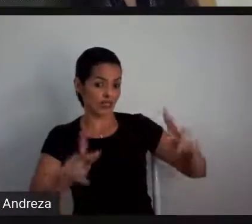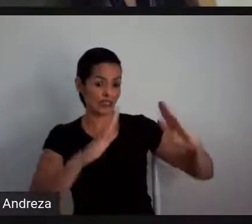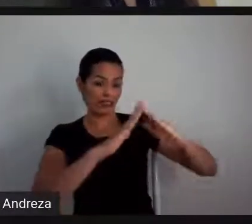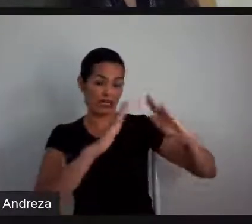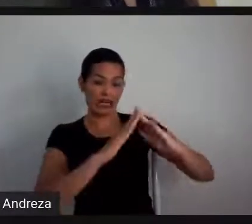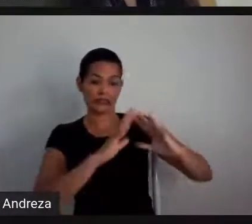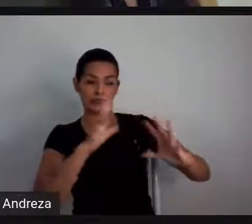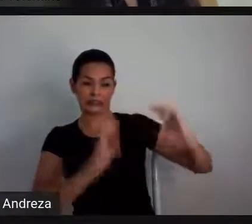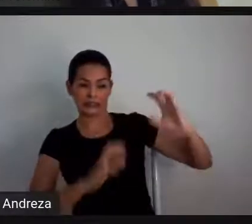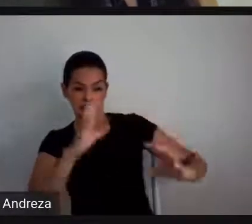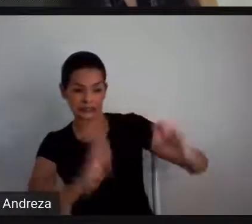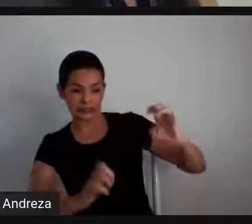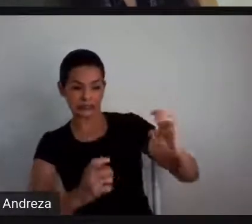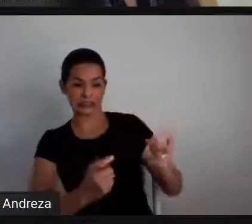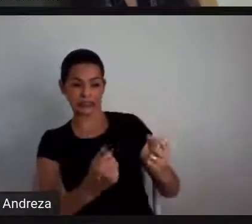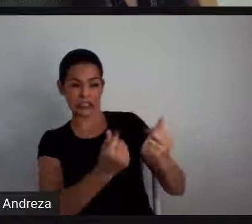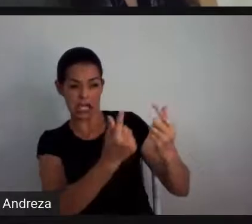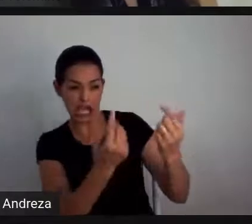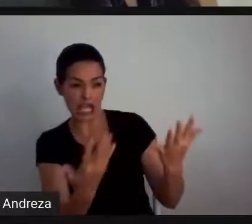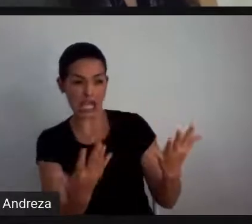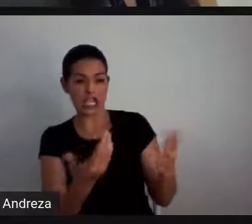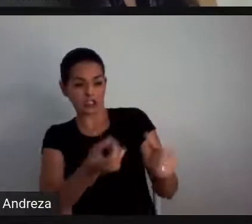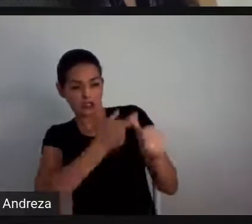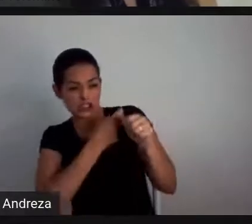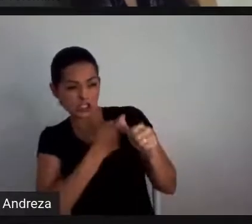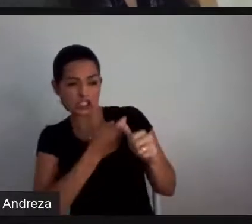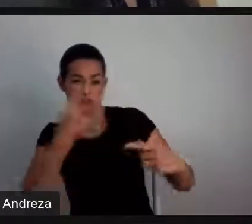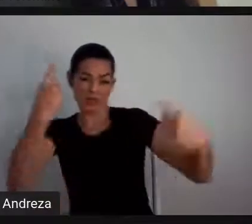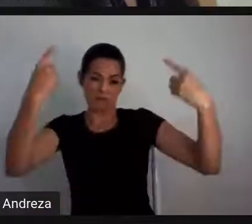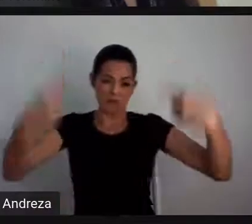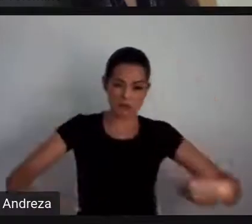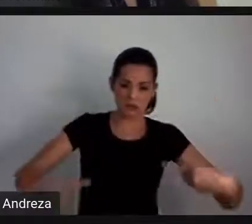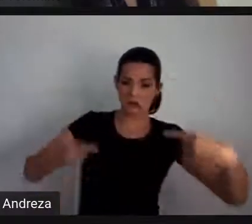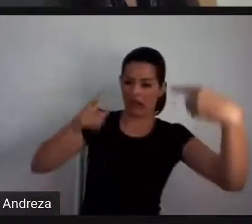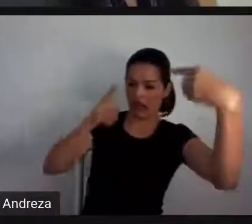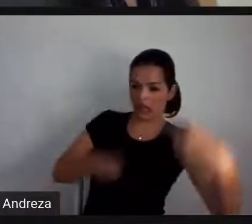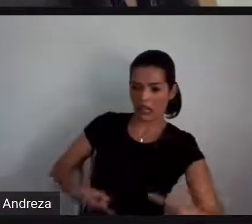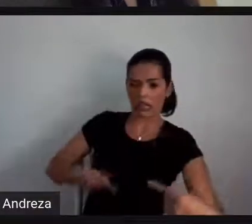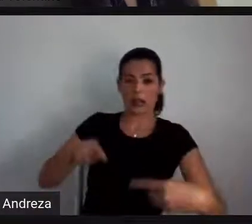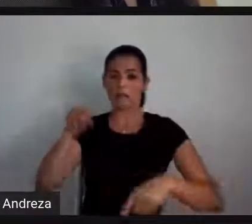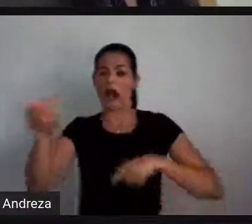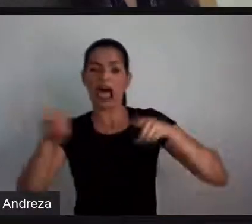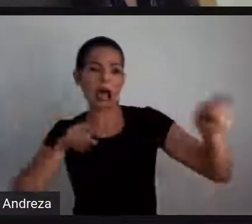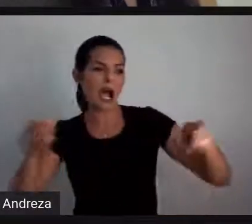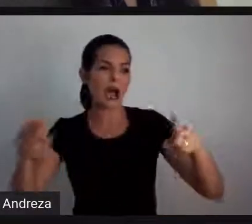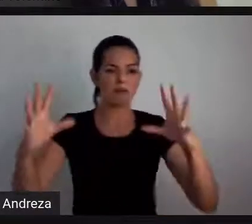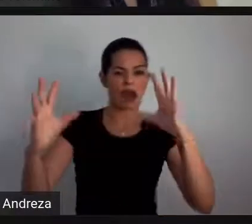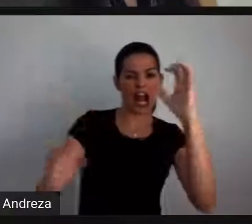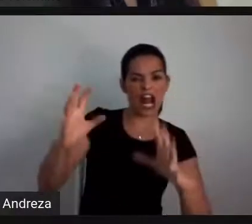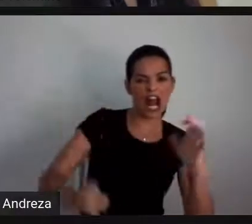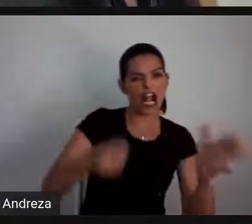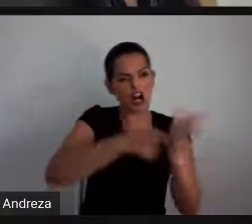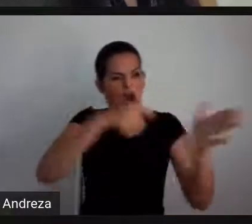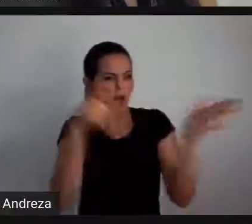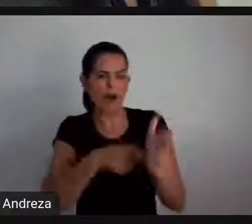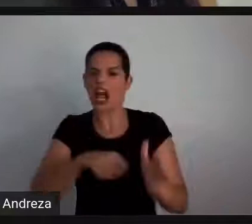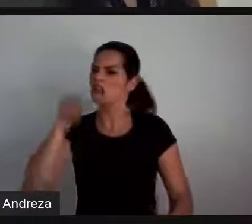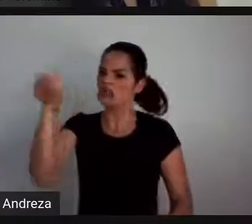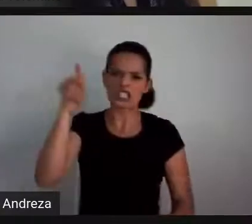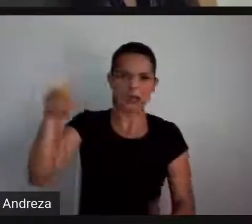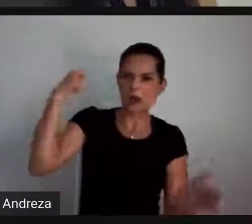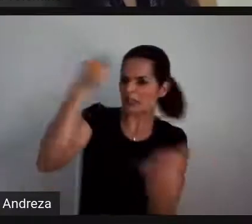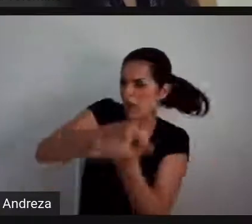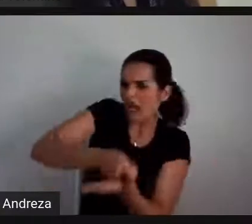por exemplo, que tem muita briga relacionada a dinheiro, disputa, ou ambientes muito inseguros, com muitas cobranças batendo na porta,